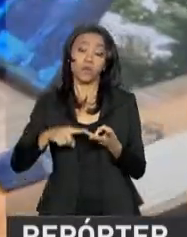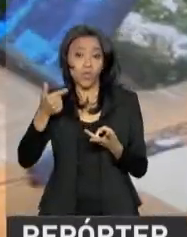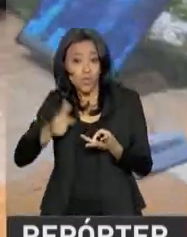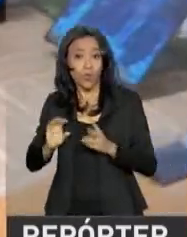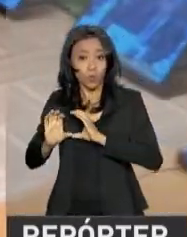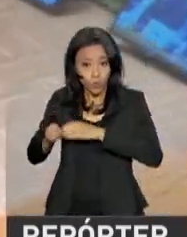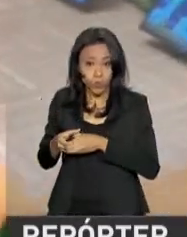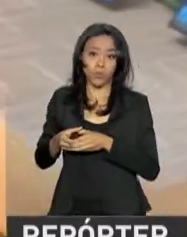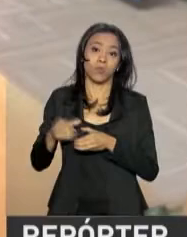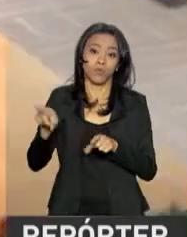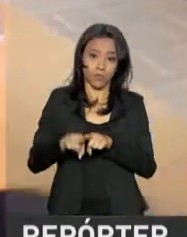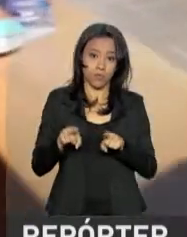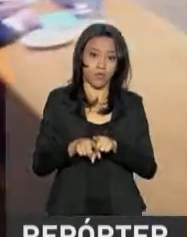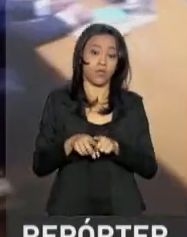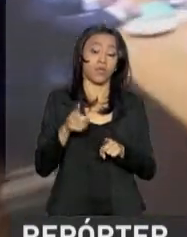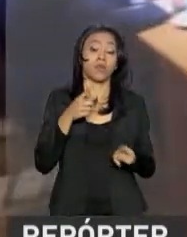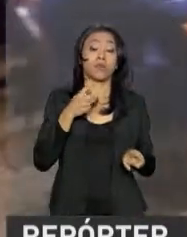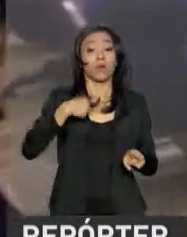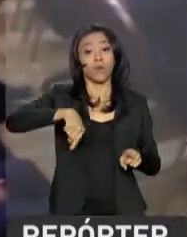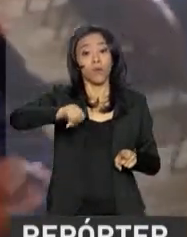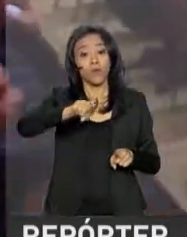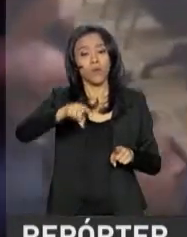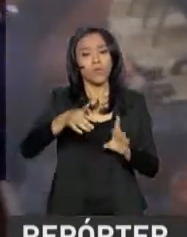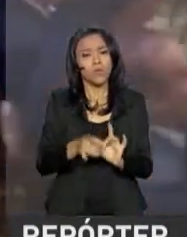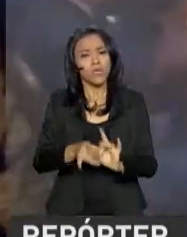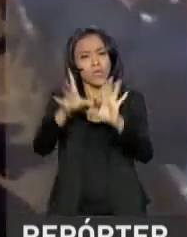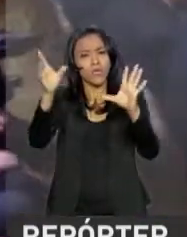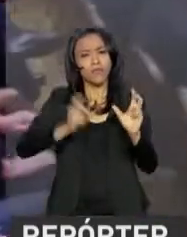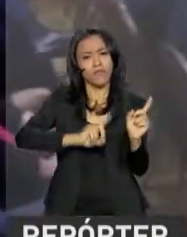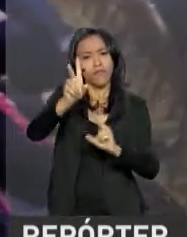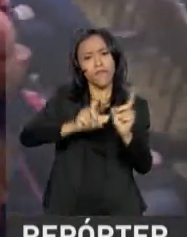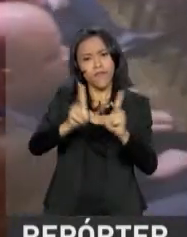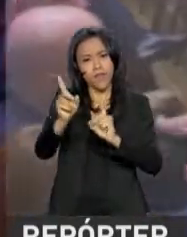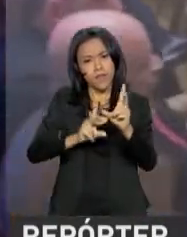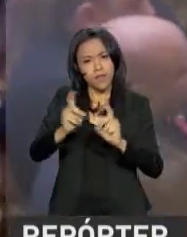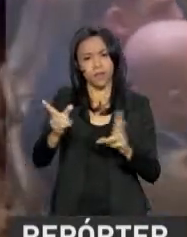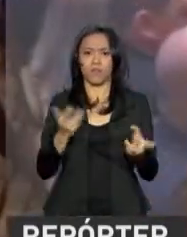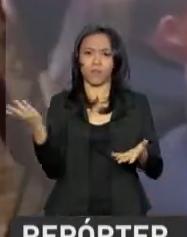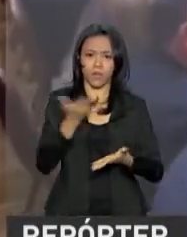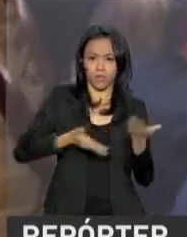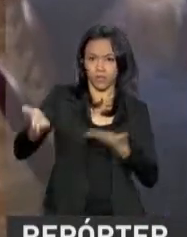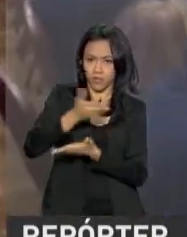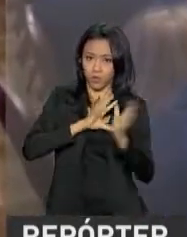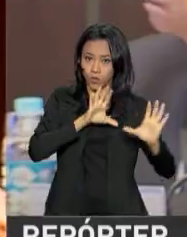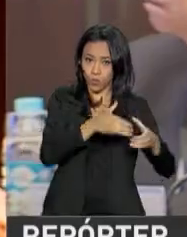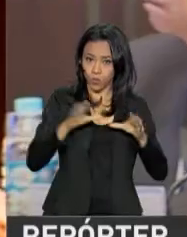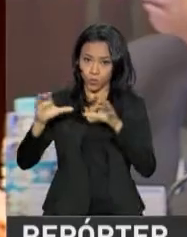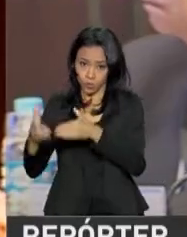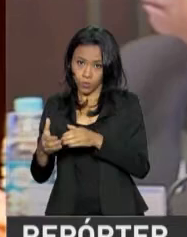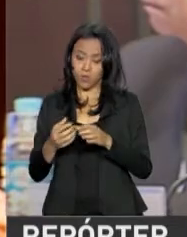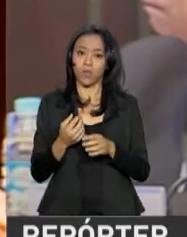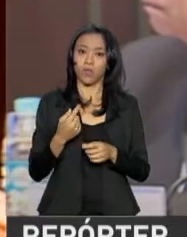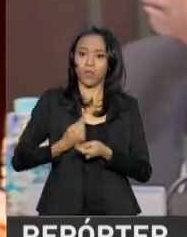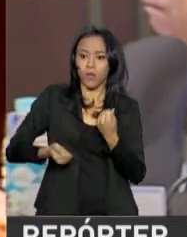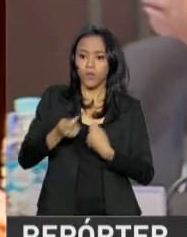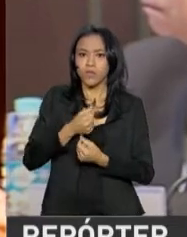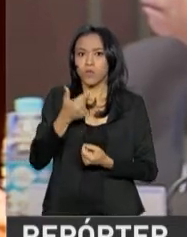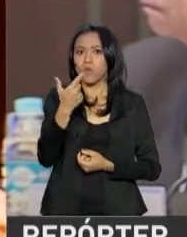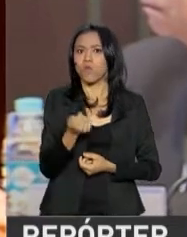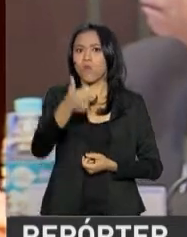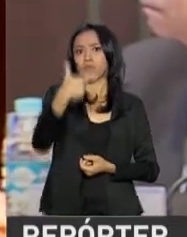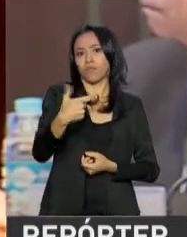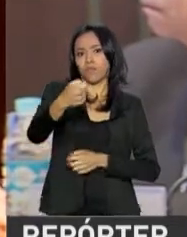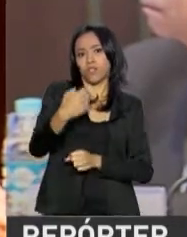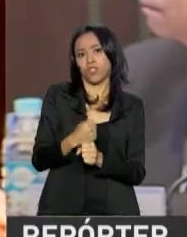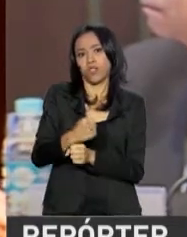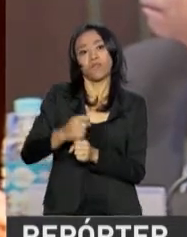do norte europeu o acordo para um livre comércio entre mercosul e união europeia em negociação há quase 20 anos também